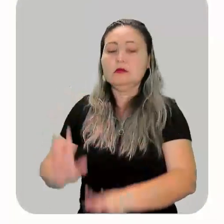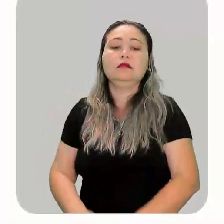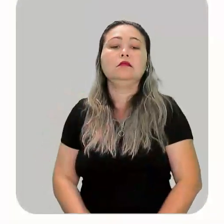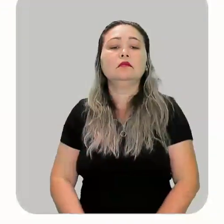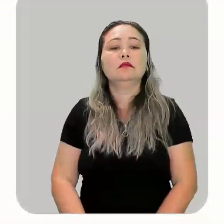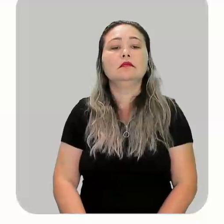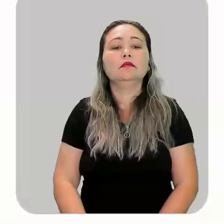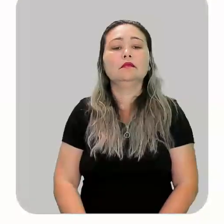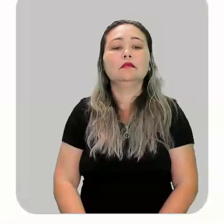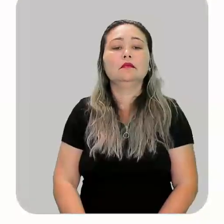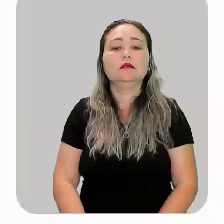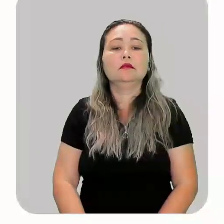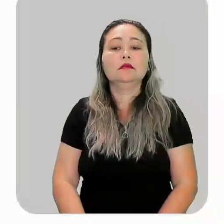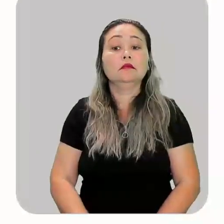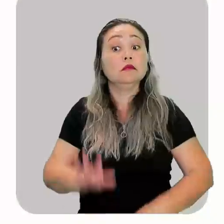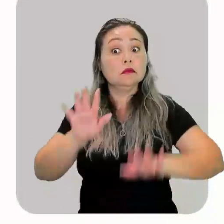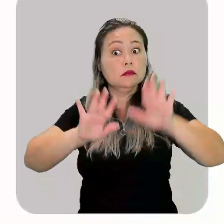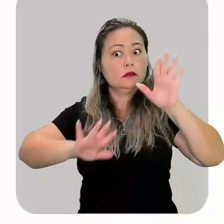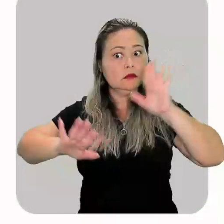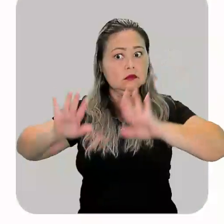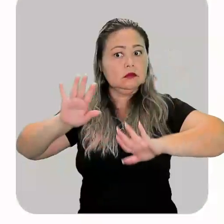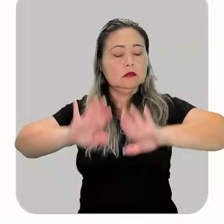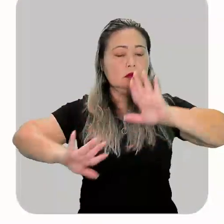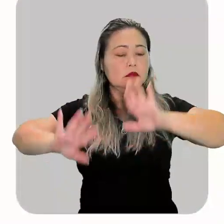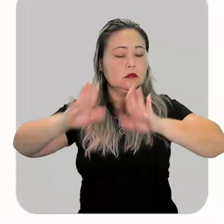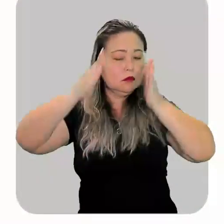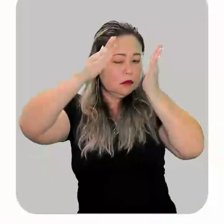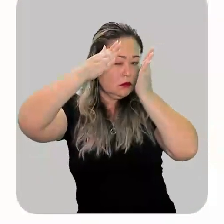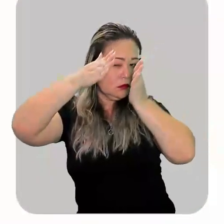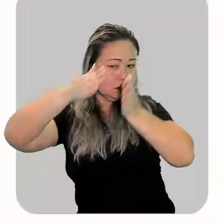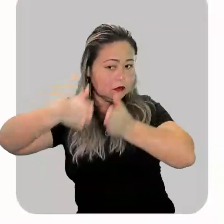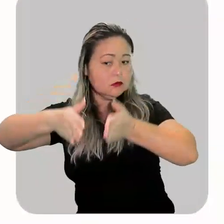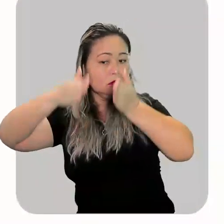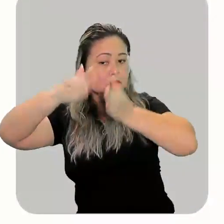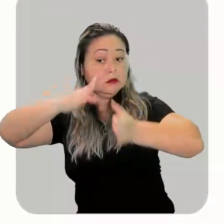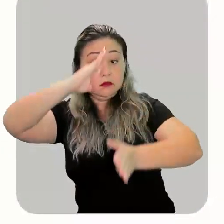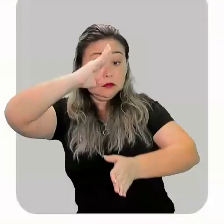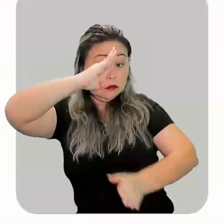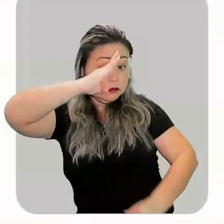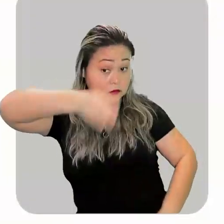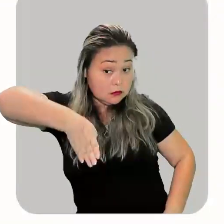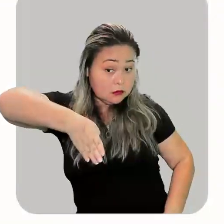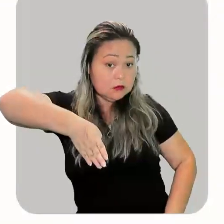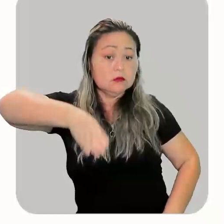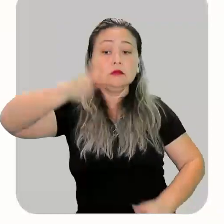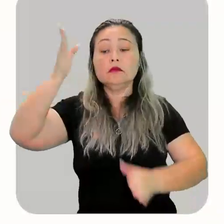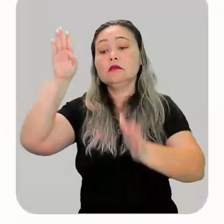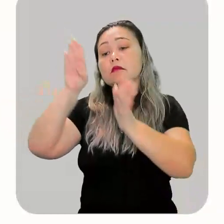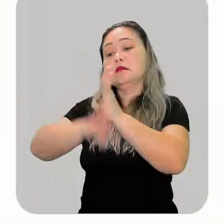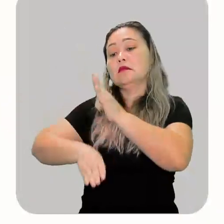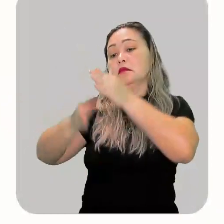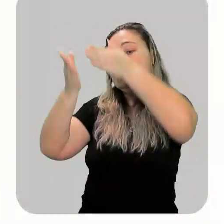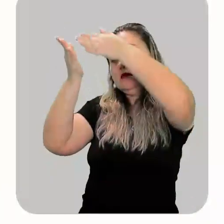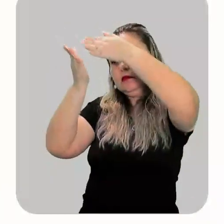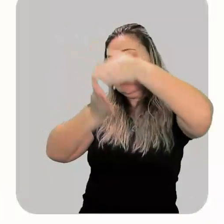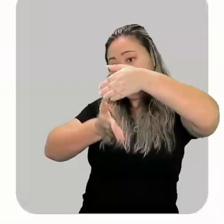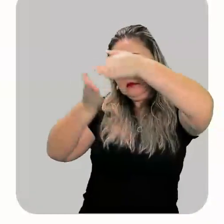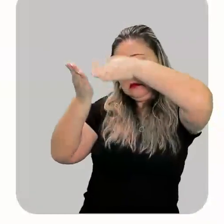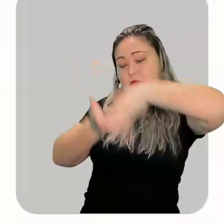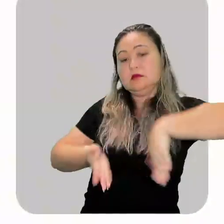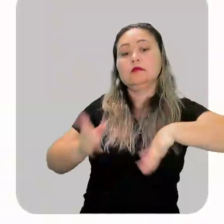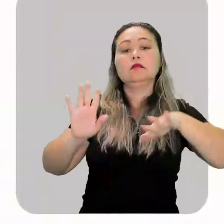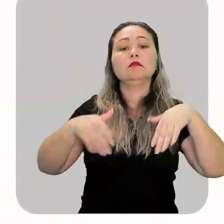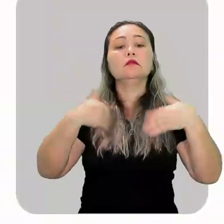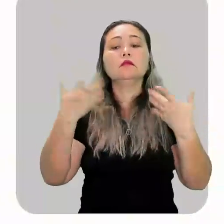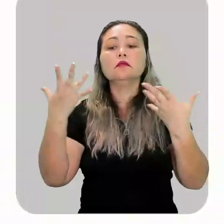aqui. Muito cuidado nessa hora, né? De pegar as diagonais principais menos a diagonal secundária.